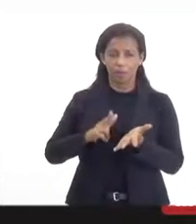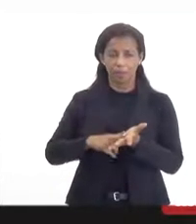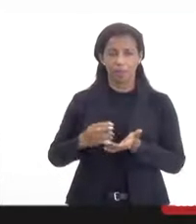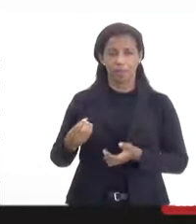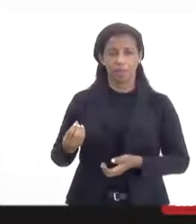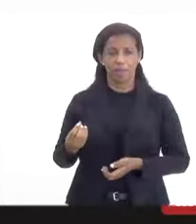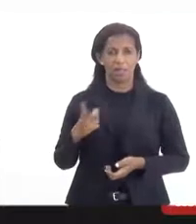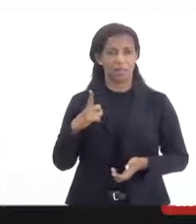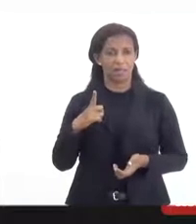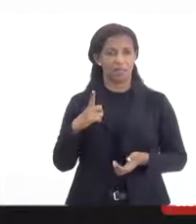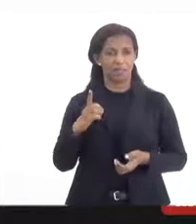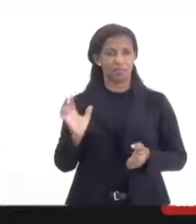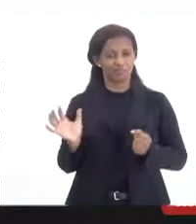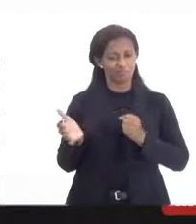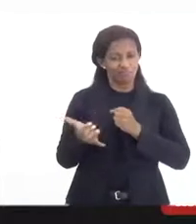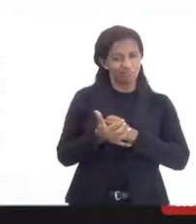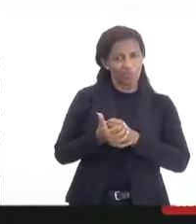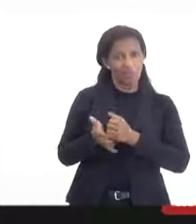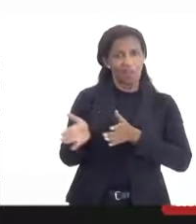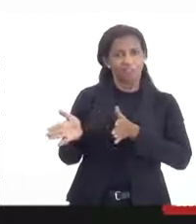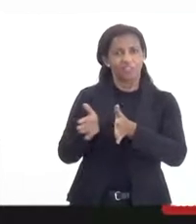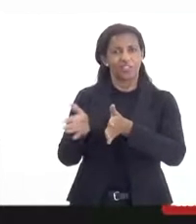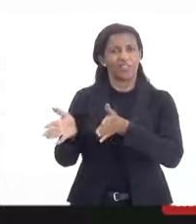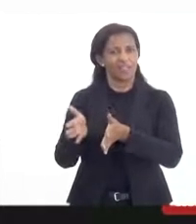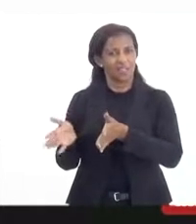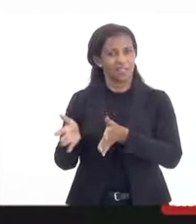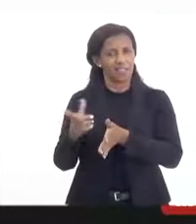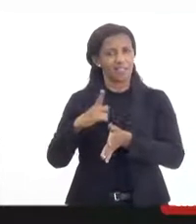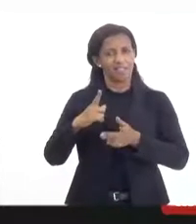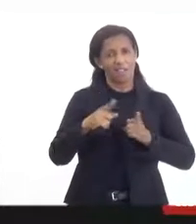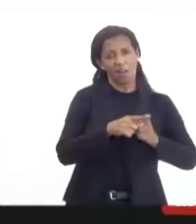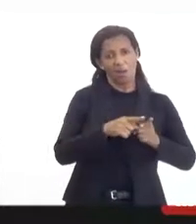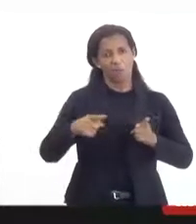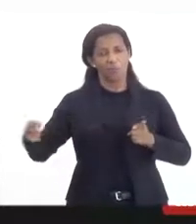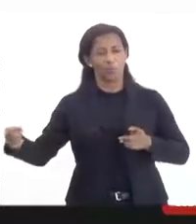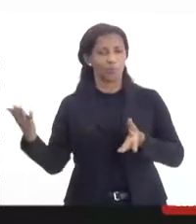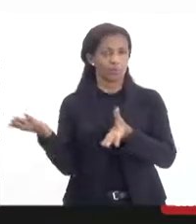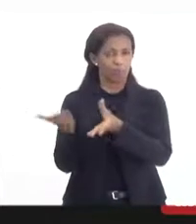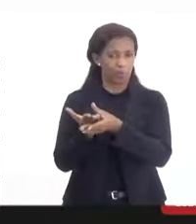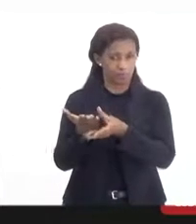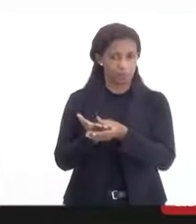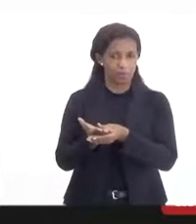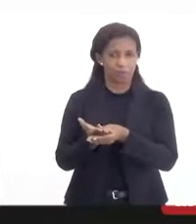a omissão de saídas, e ela está, ao longo dos processos,